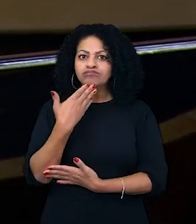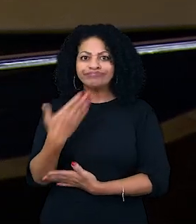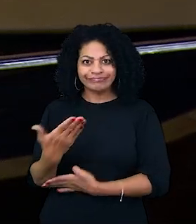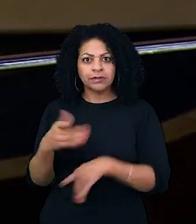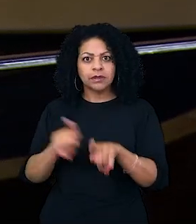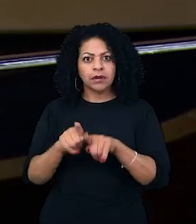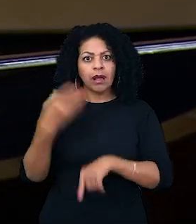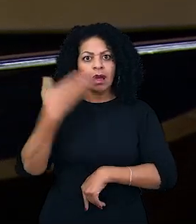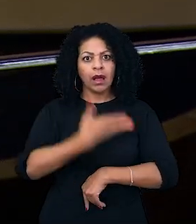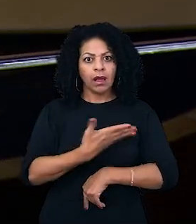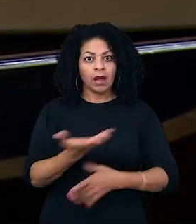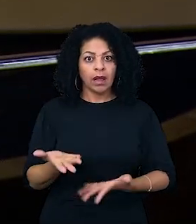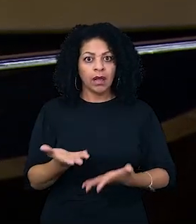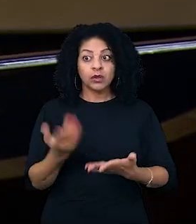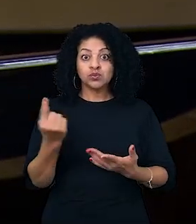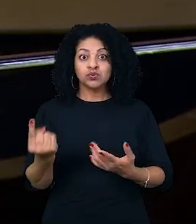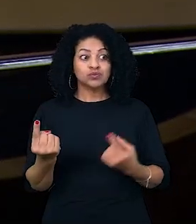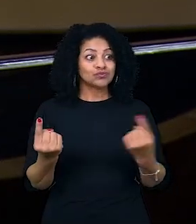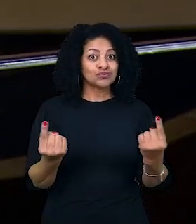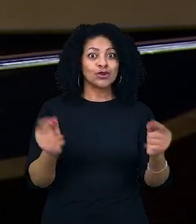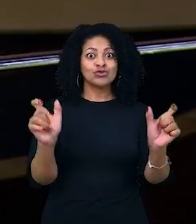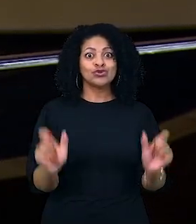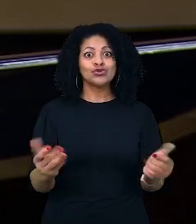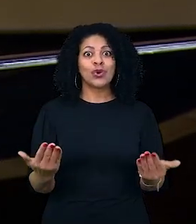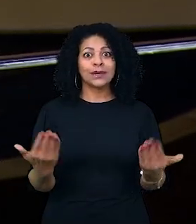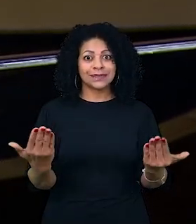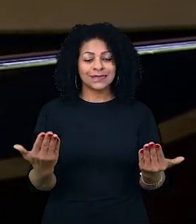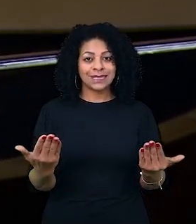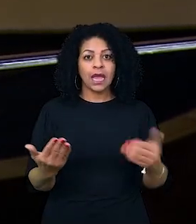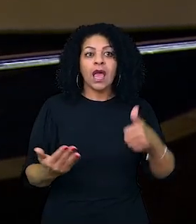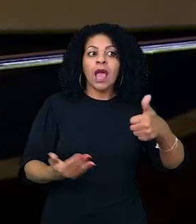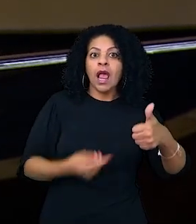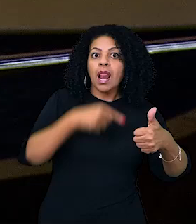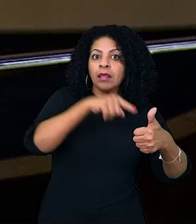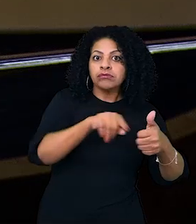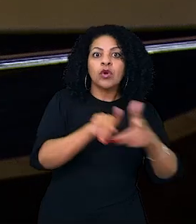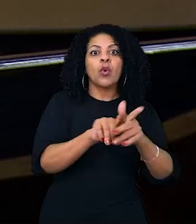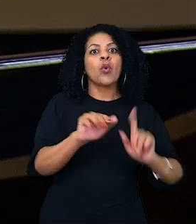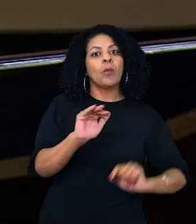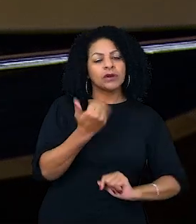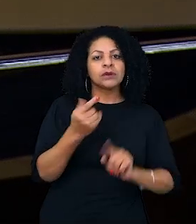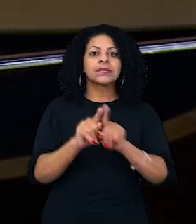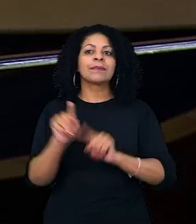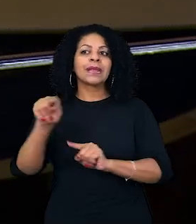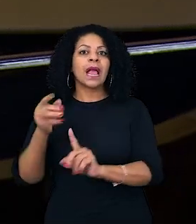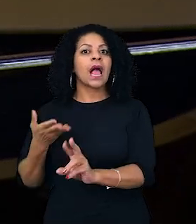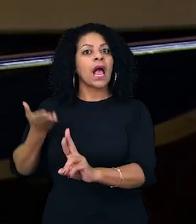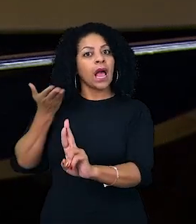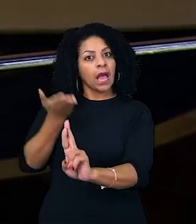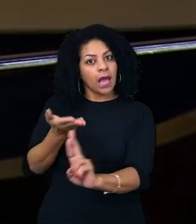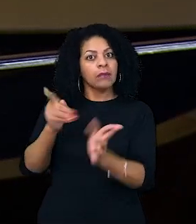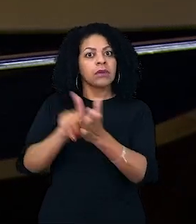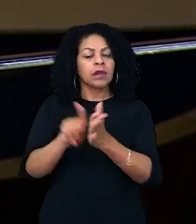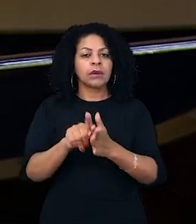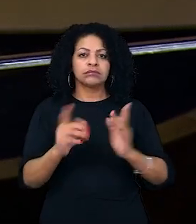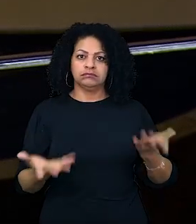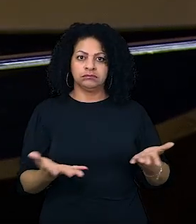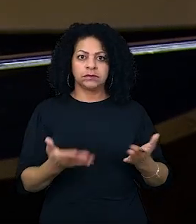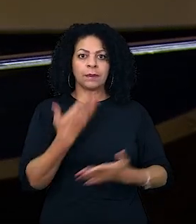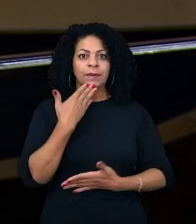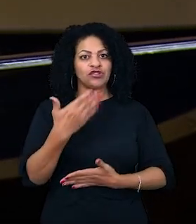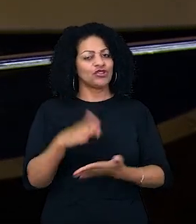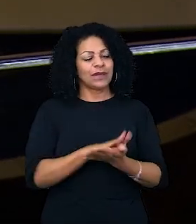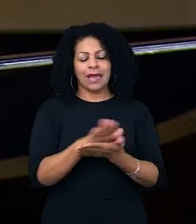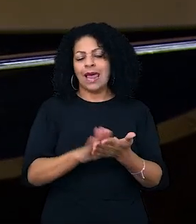de produção de provas de ambas as partes, tanto da parte autora como da parte ré da reclamatória trabalhista. Esses pedidos não